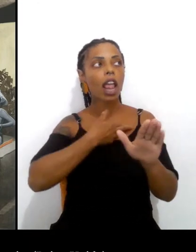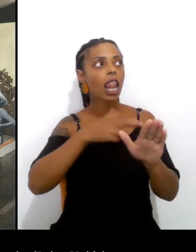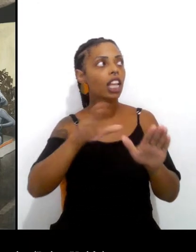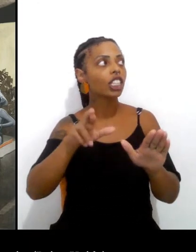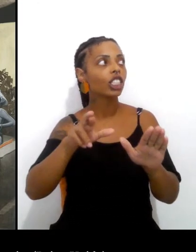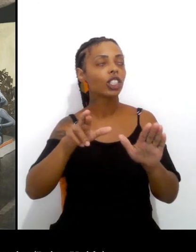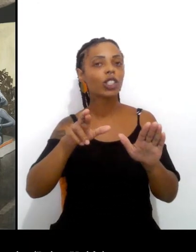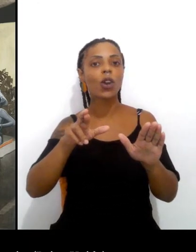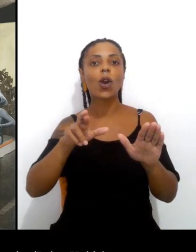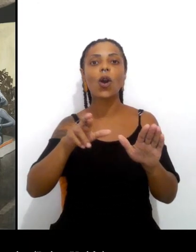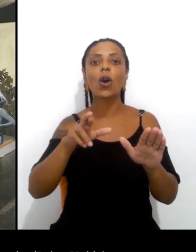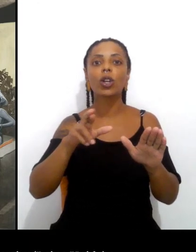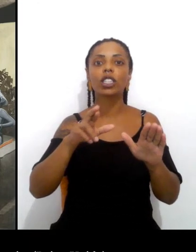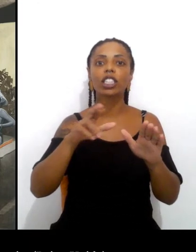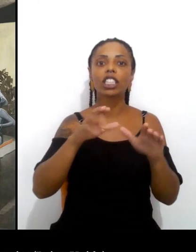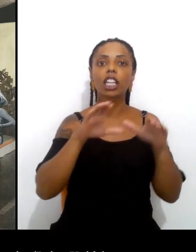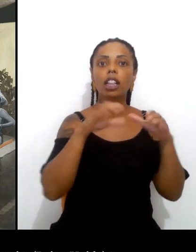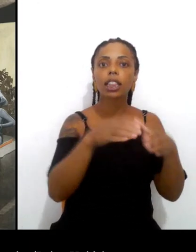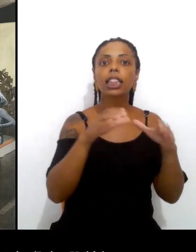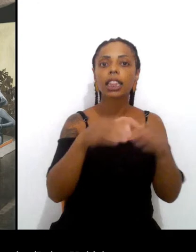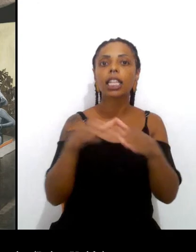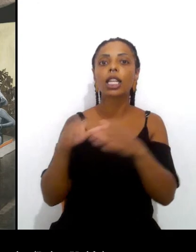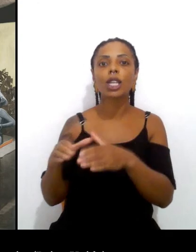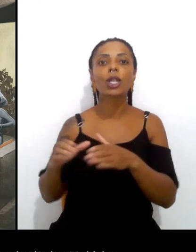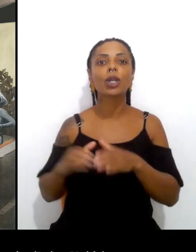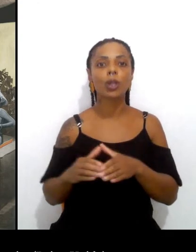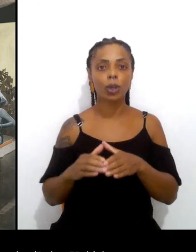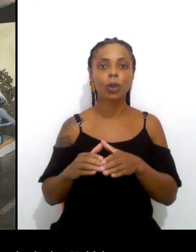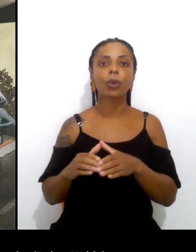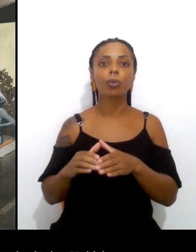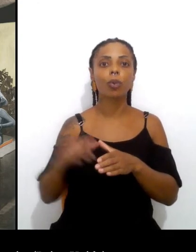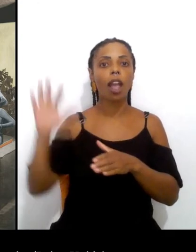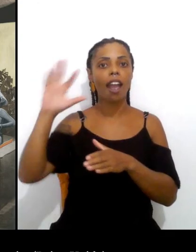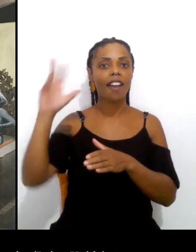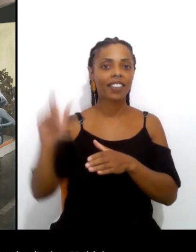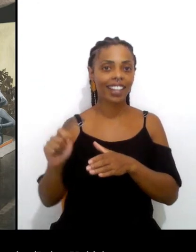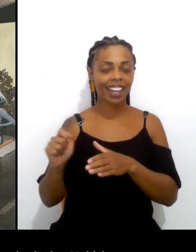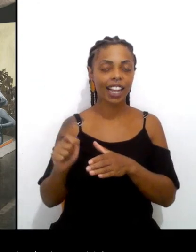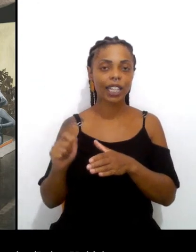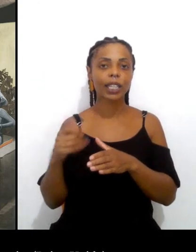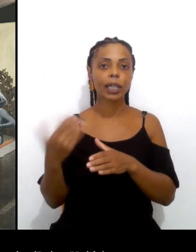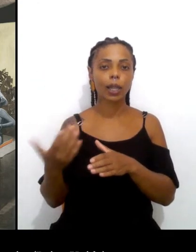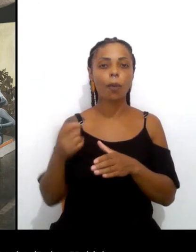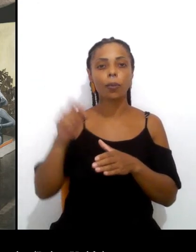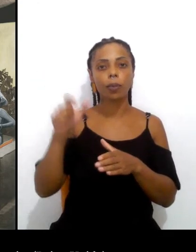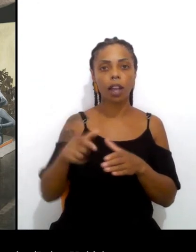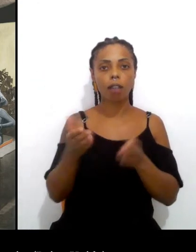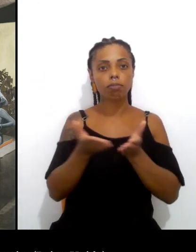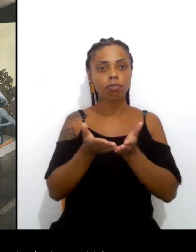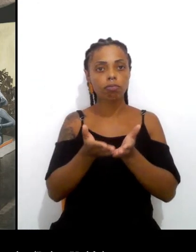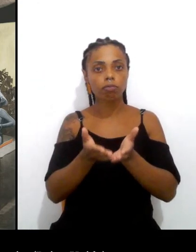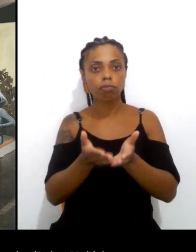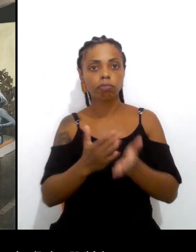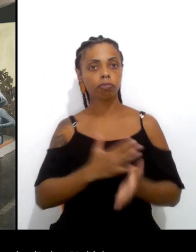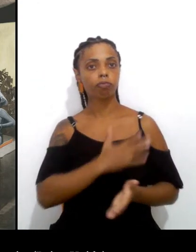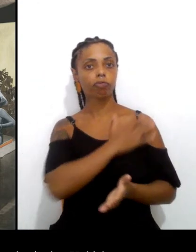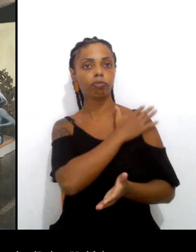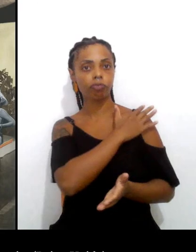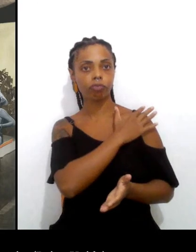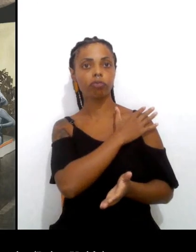de tribos africanas Então os marinheiros ocidentais inclusive os portugueses